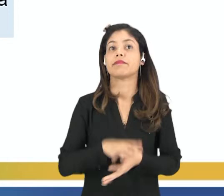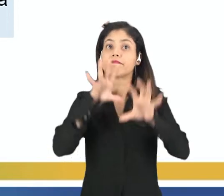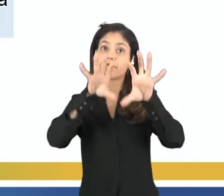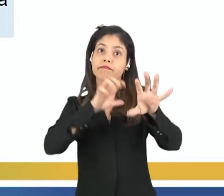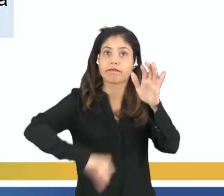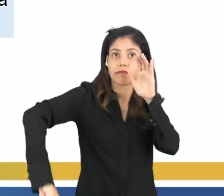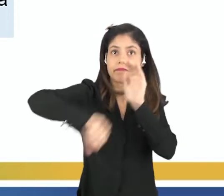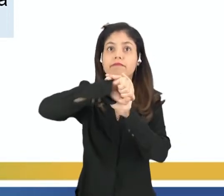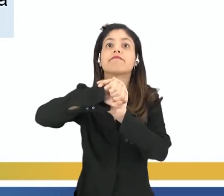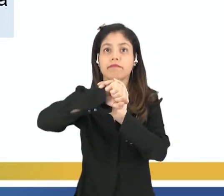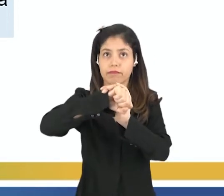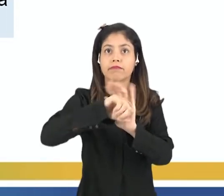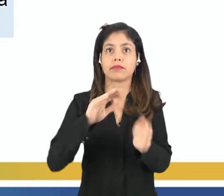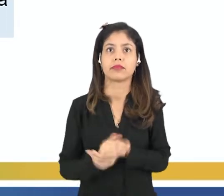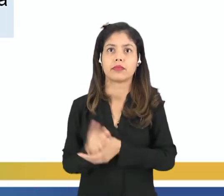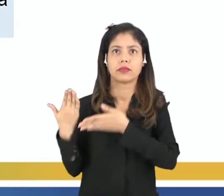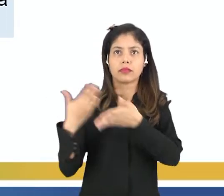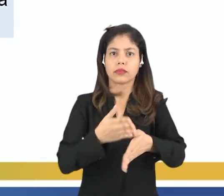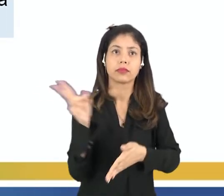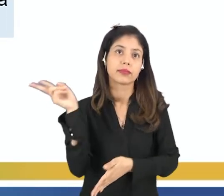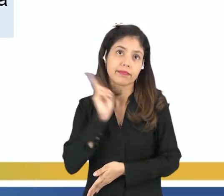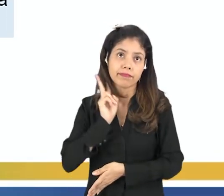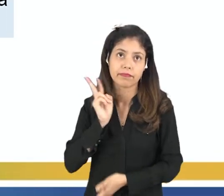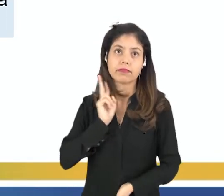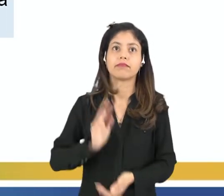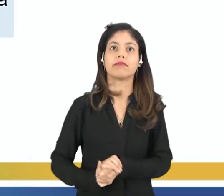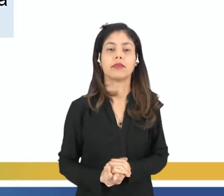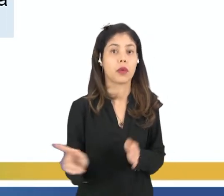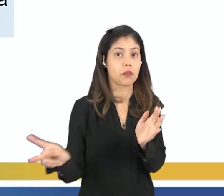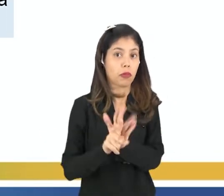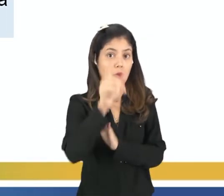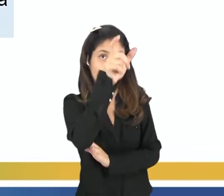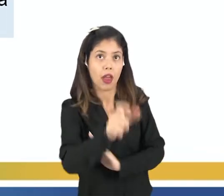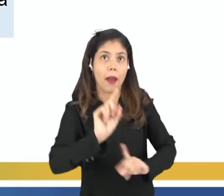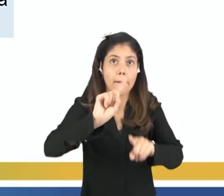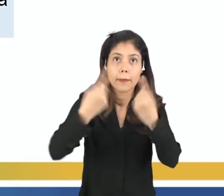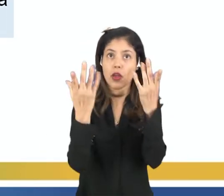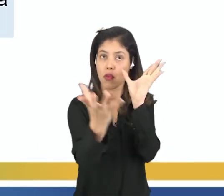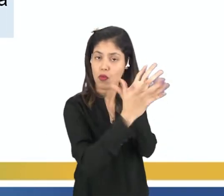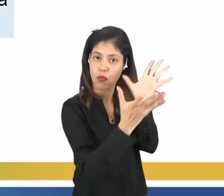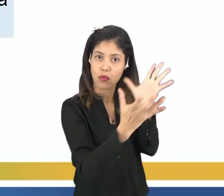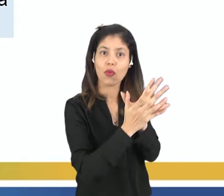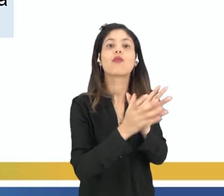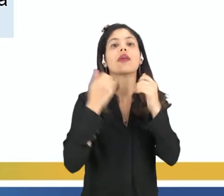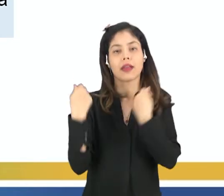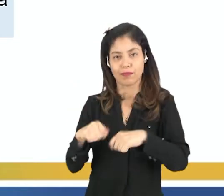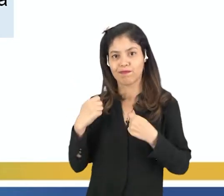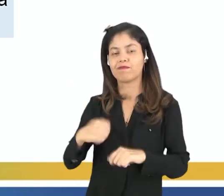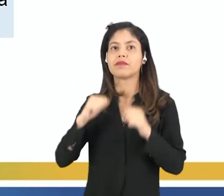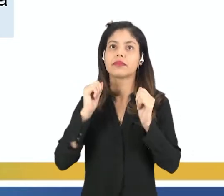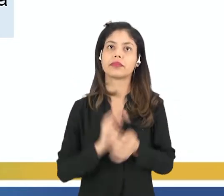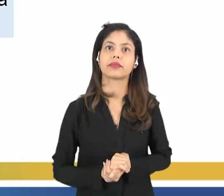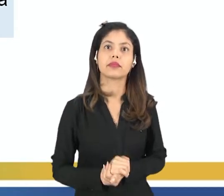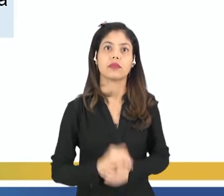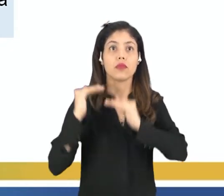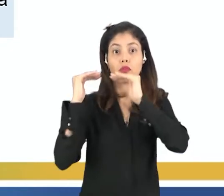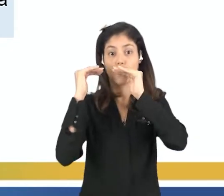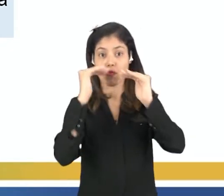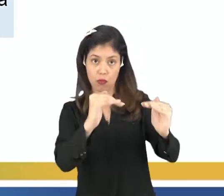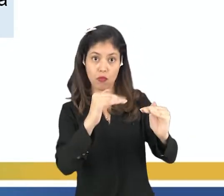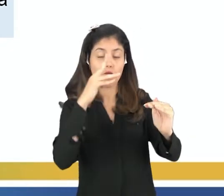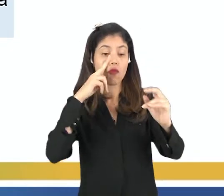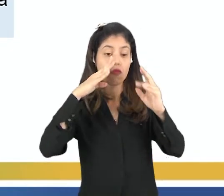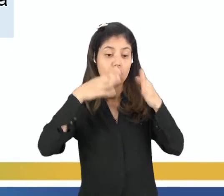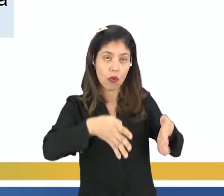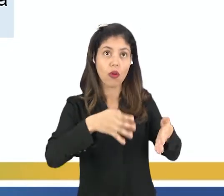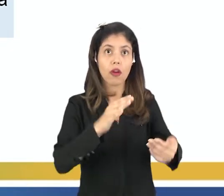caso, os crimes de ódio não são direcionados à vítima em si, mas ao grupo na qual ela pertence. O objetivo, mais